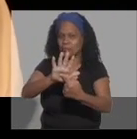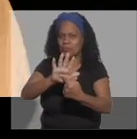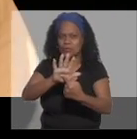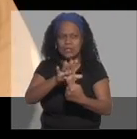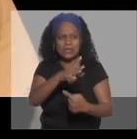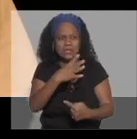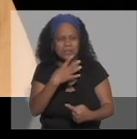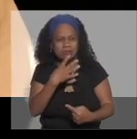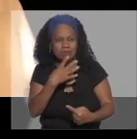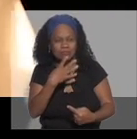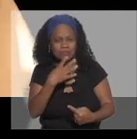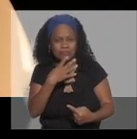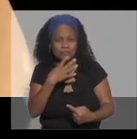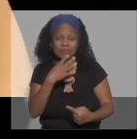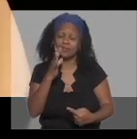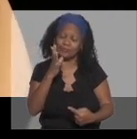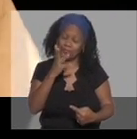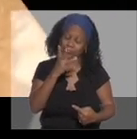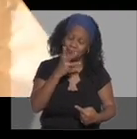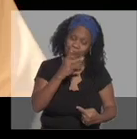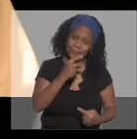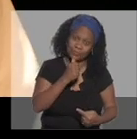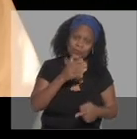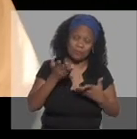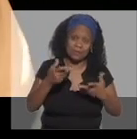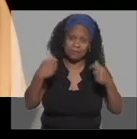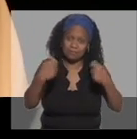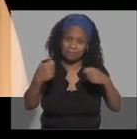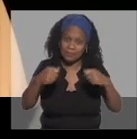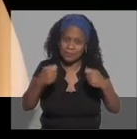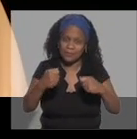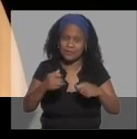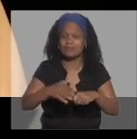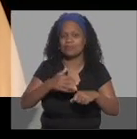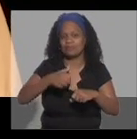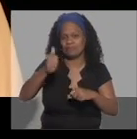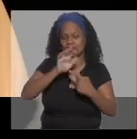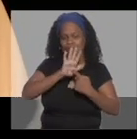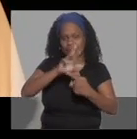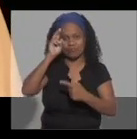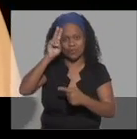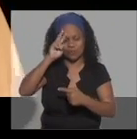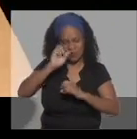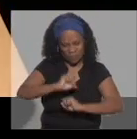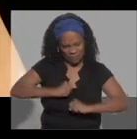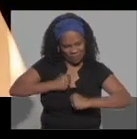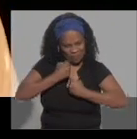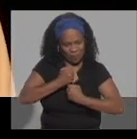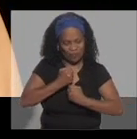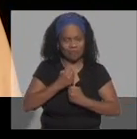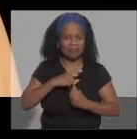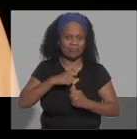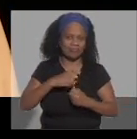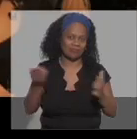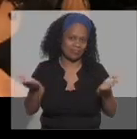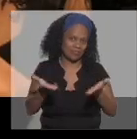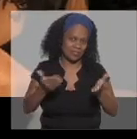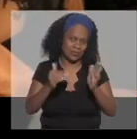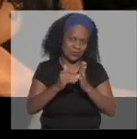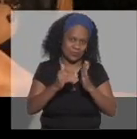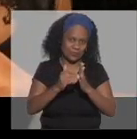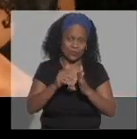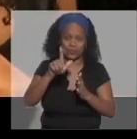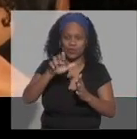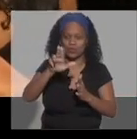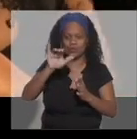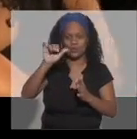esse reconhecimento tardio mas necessário a importância histórica que ele tem a força que ele tem até hoje é